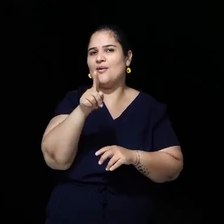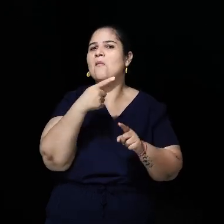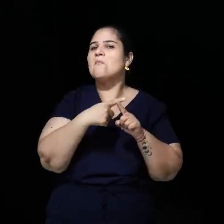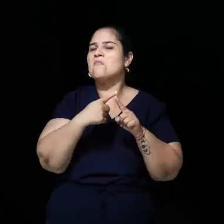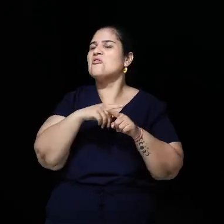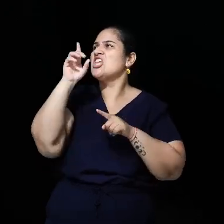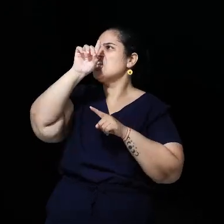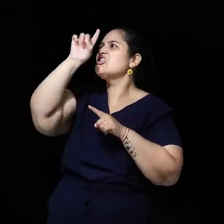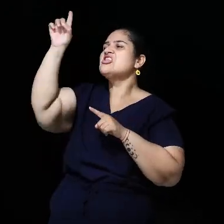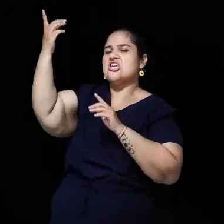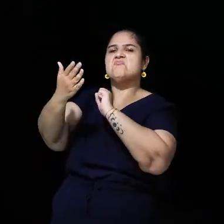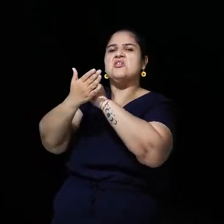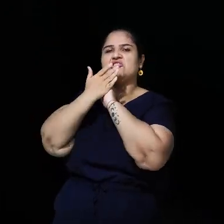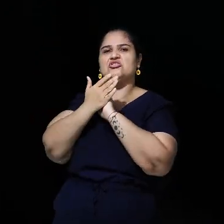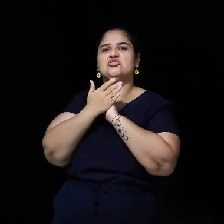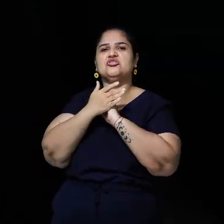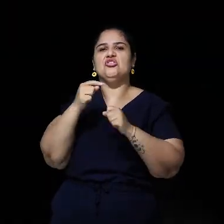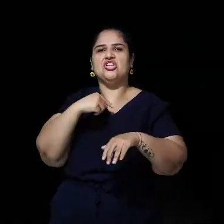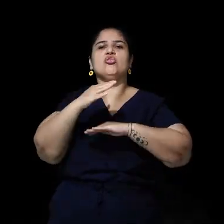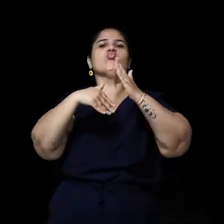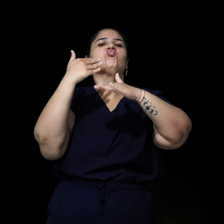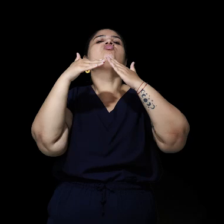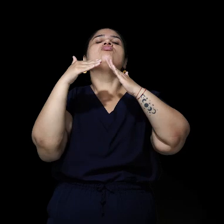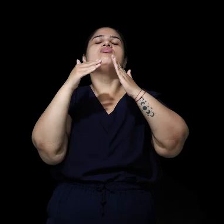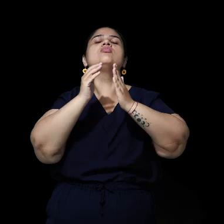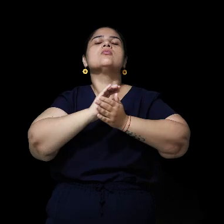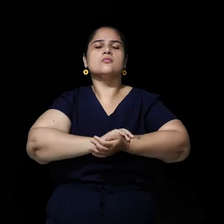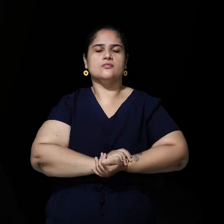Deus eu consegui progredir no meu tratamento.